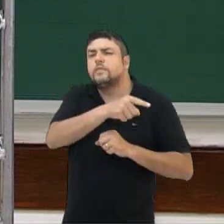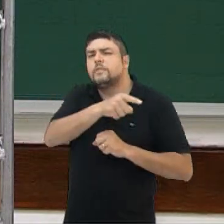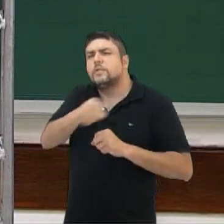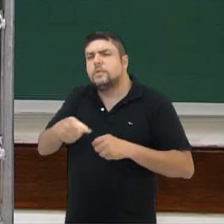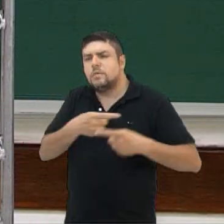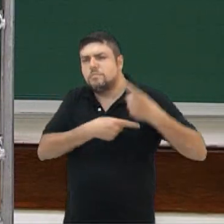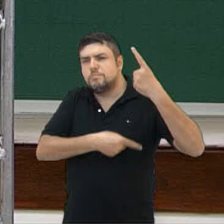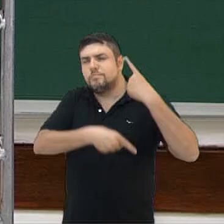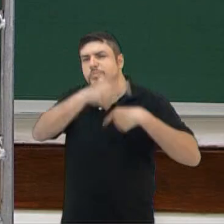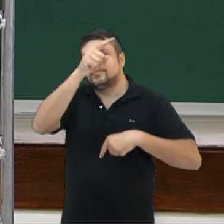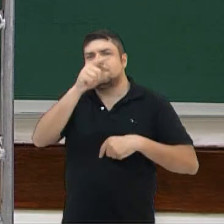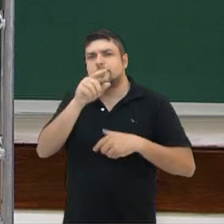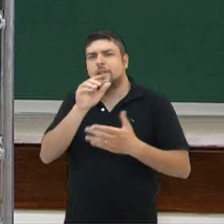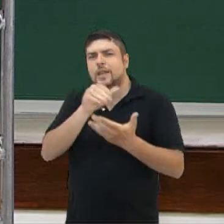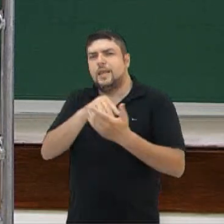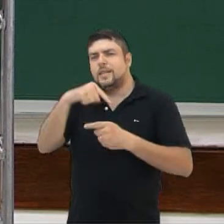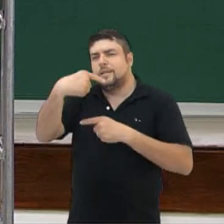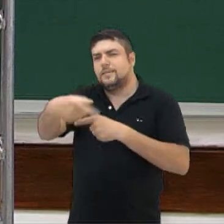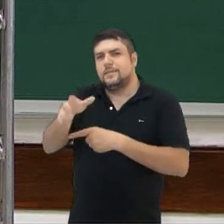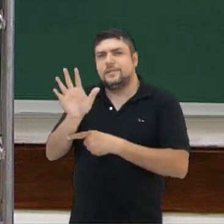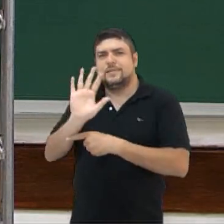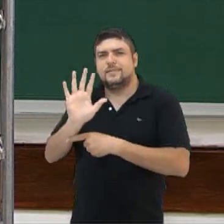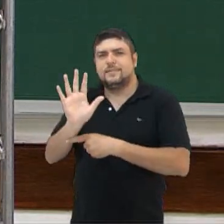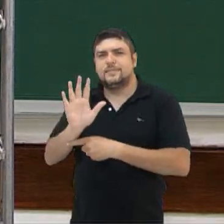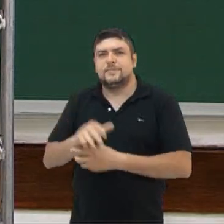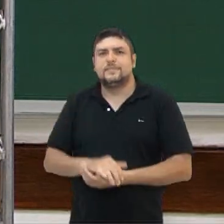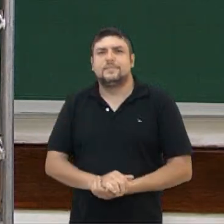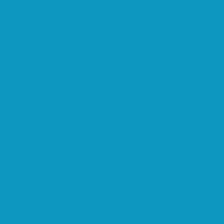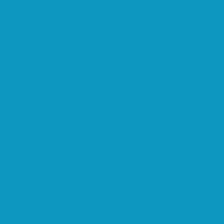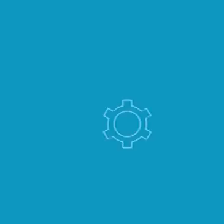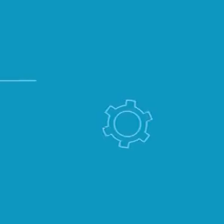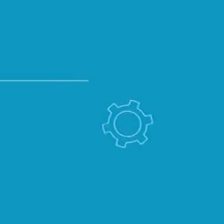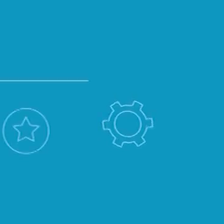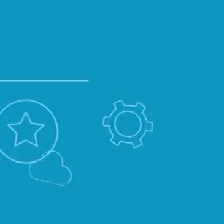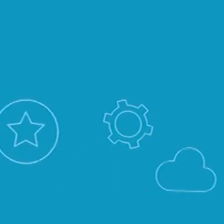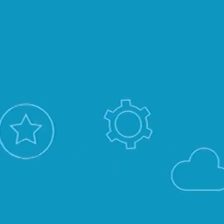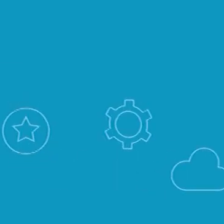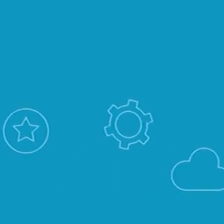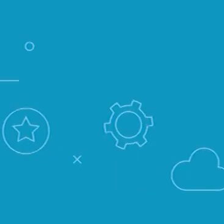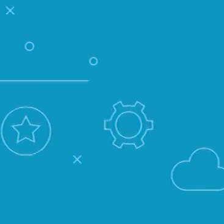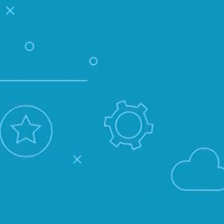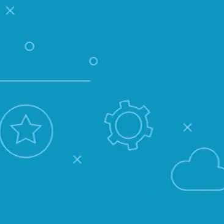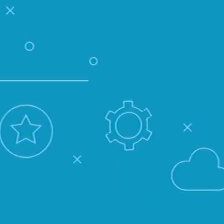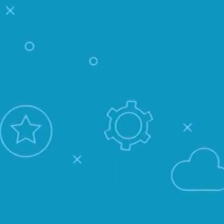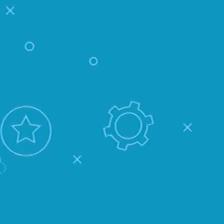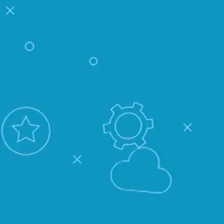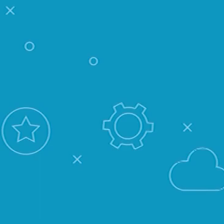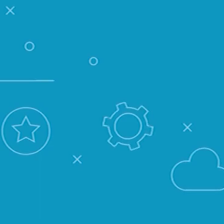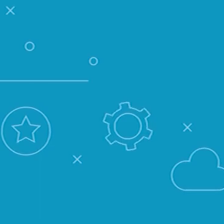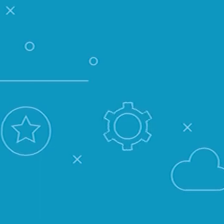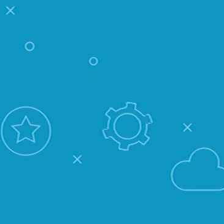certo? Até a próxima. Tchau, tchau.